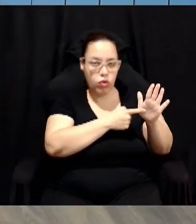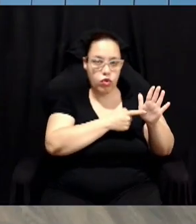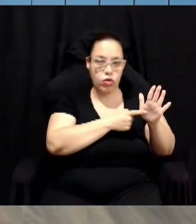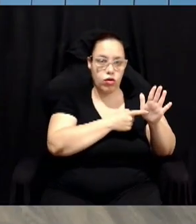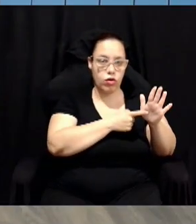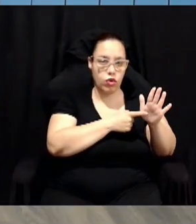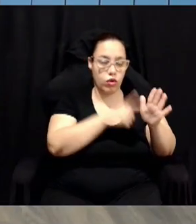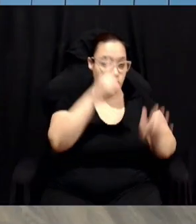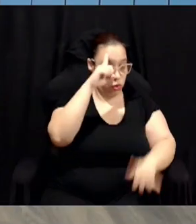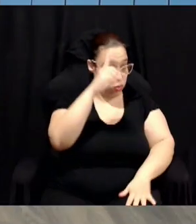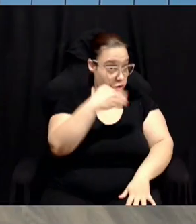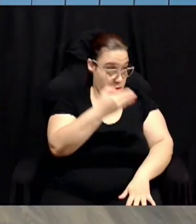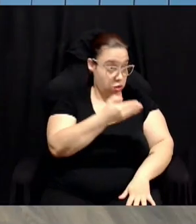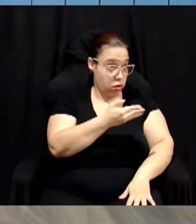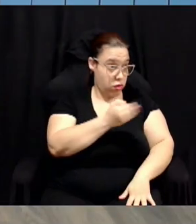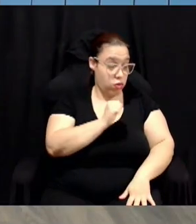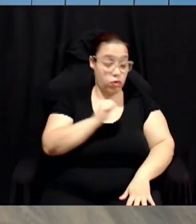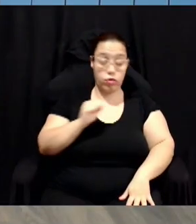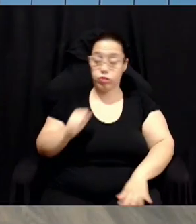também?